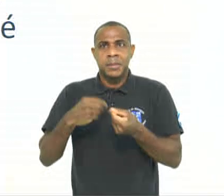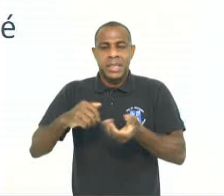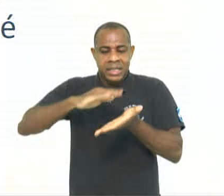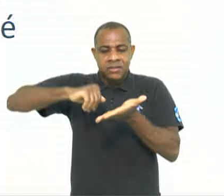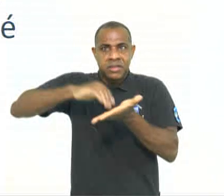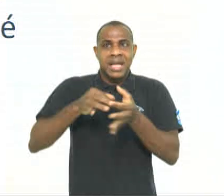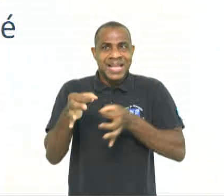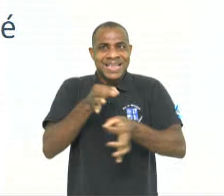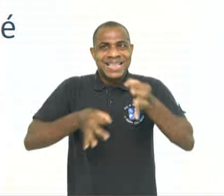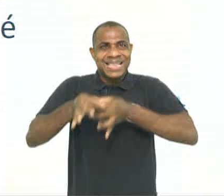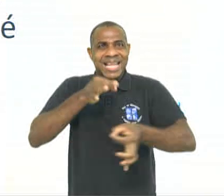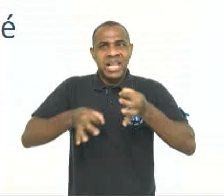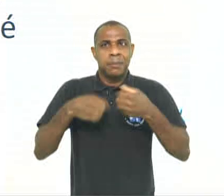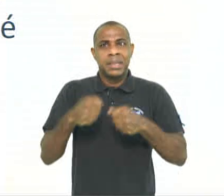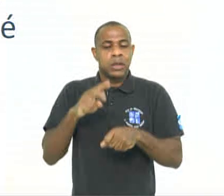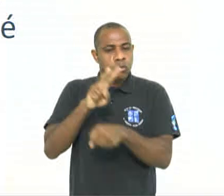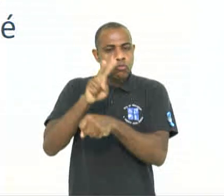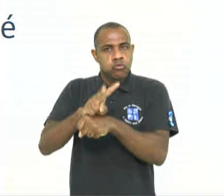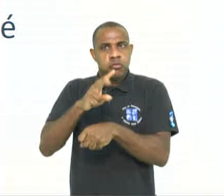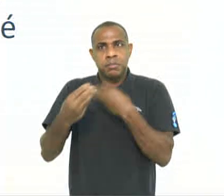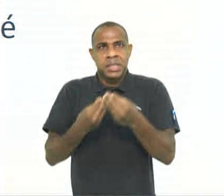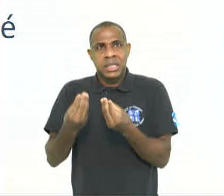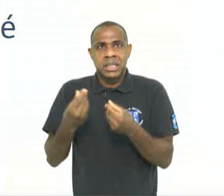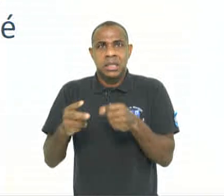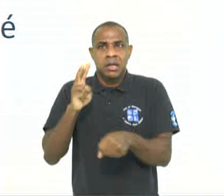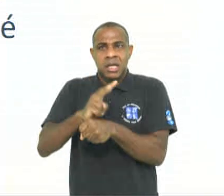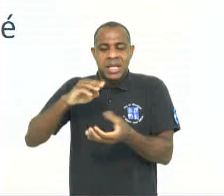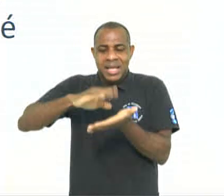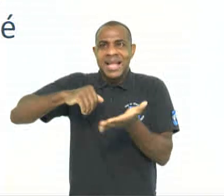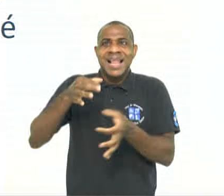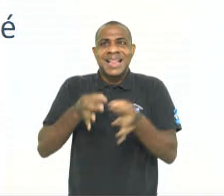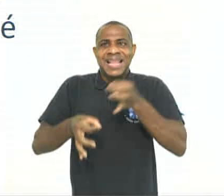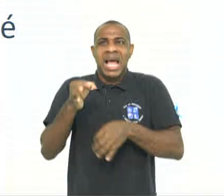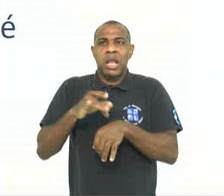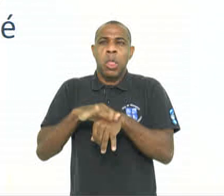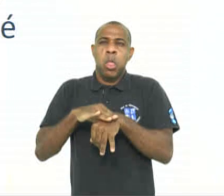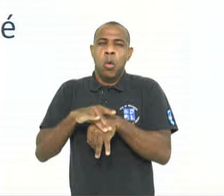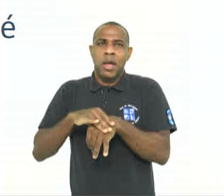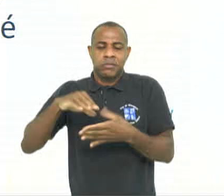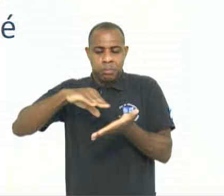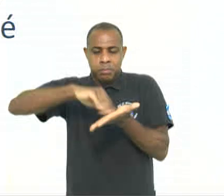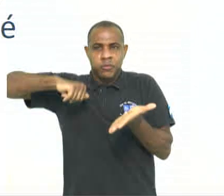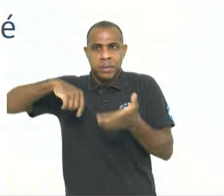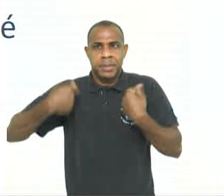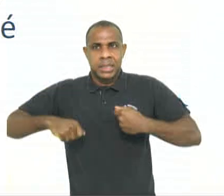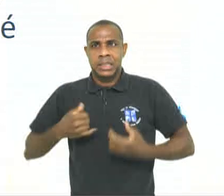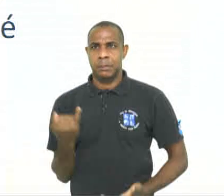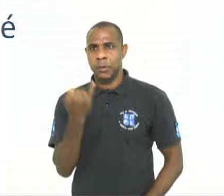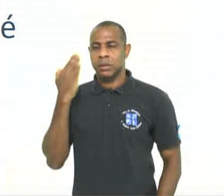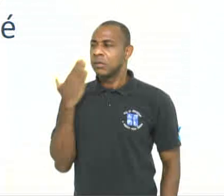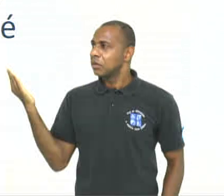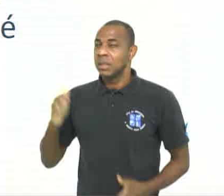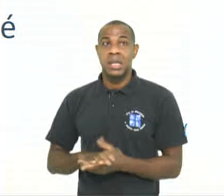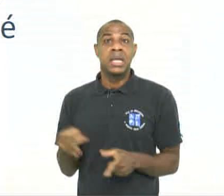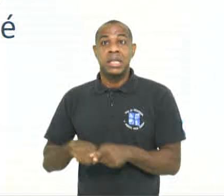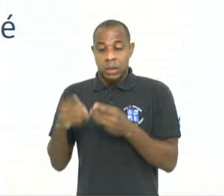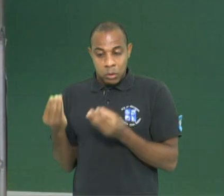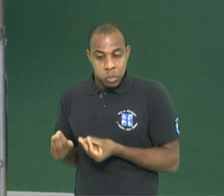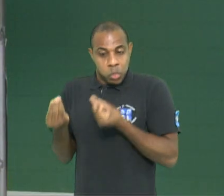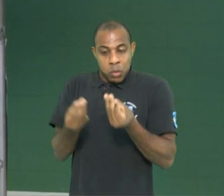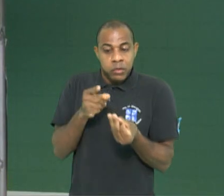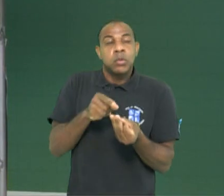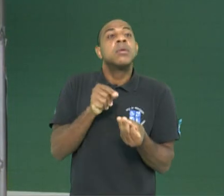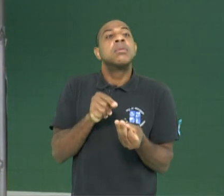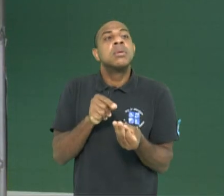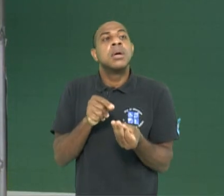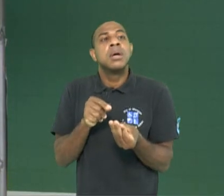aquelas células defeituosas, aquelas células doentes, antes de fazer o transplante. Aí são doadas, são coletadas